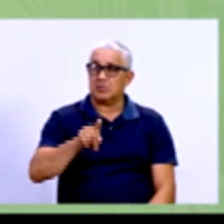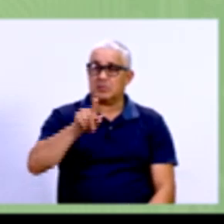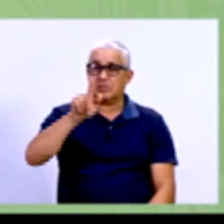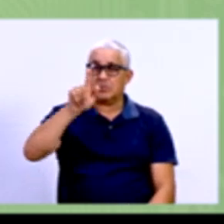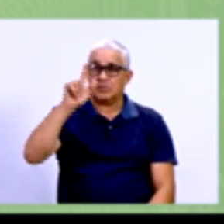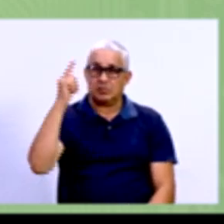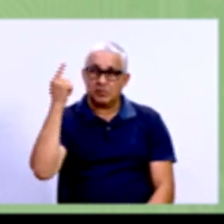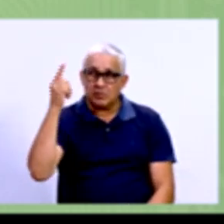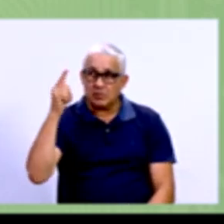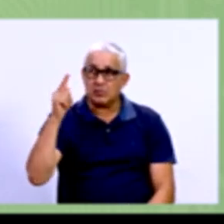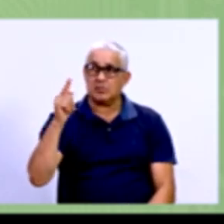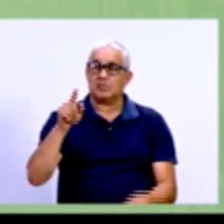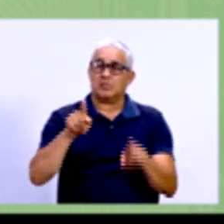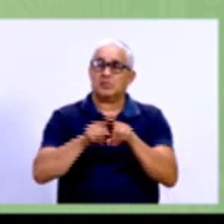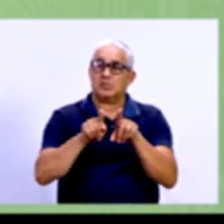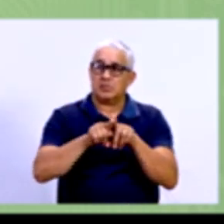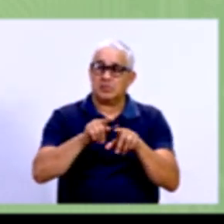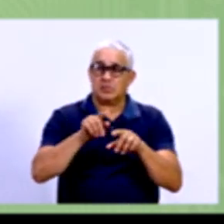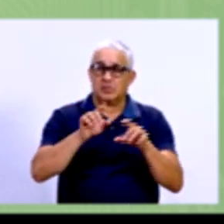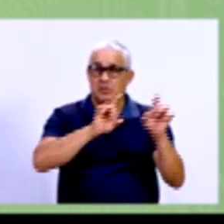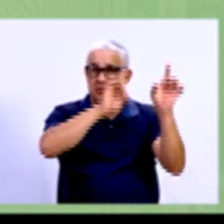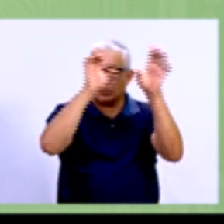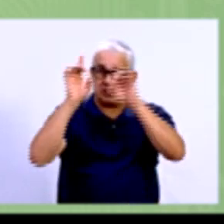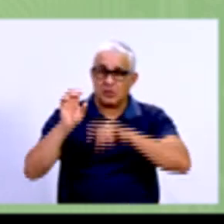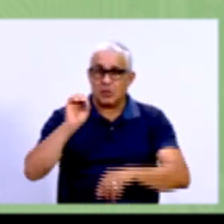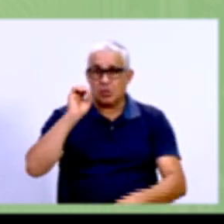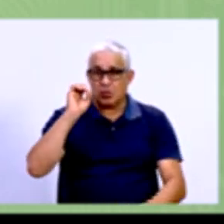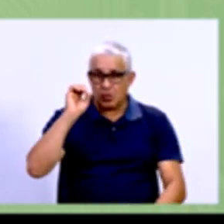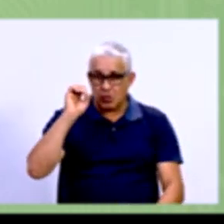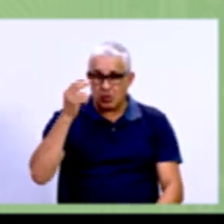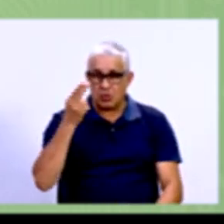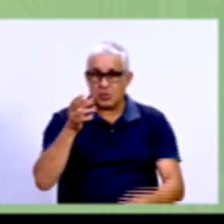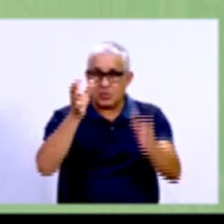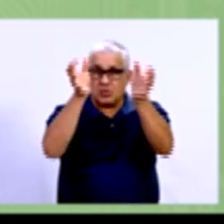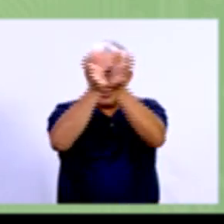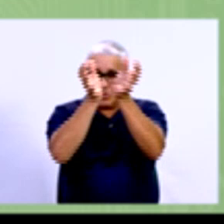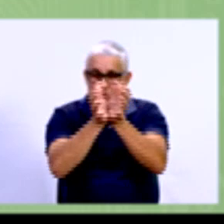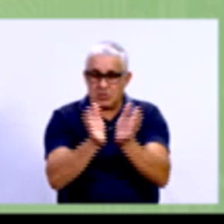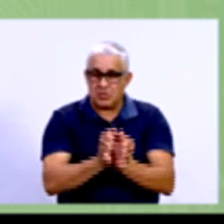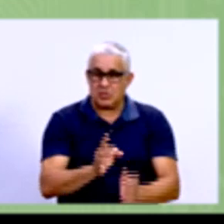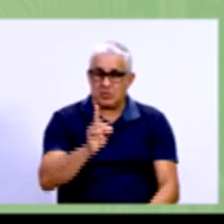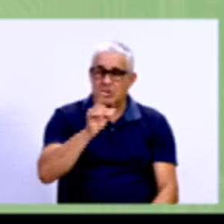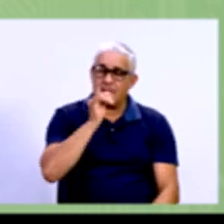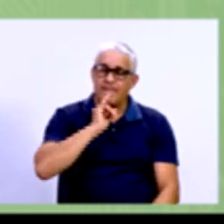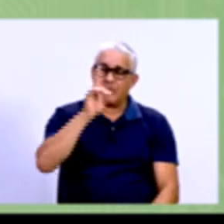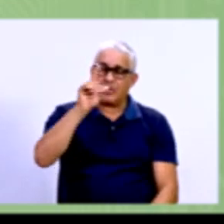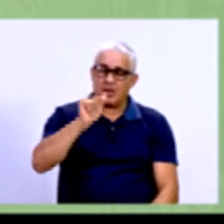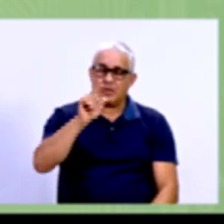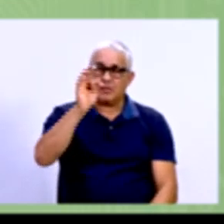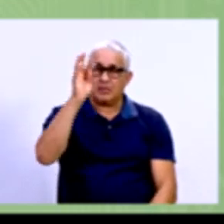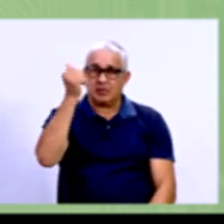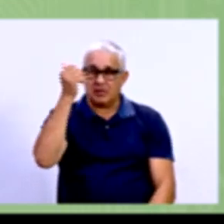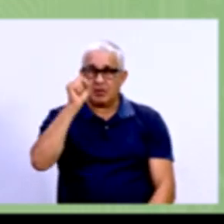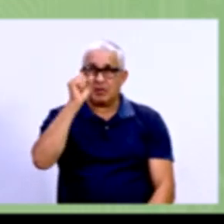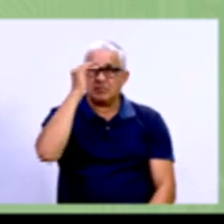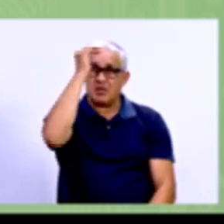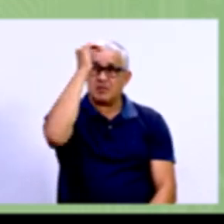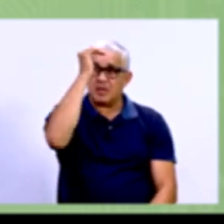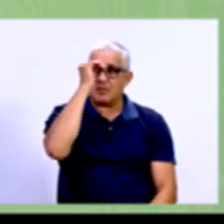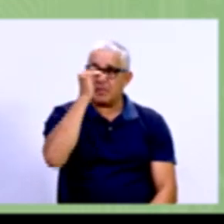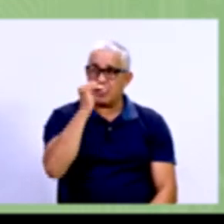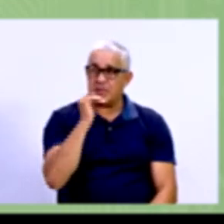tabela de série específica ou categórica. Quando a gente está falando de datas, por exemplo, vou ordenar a tabela